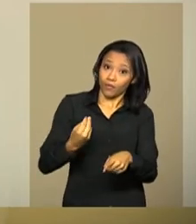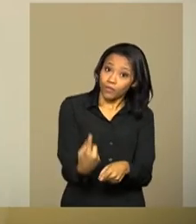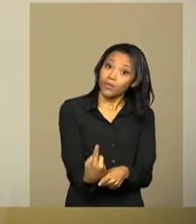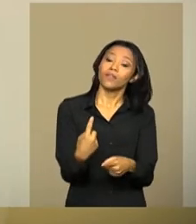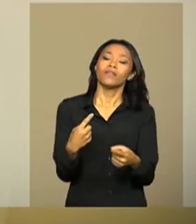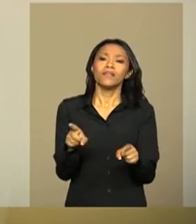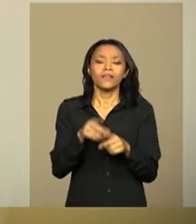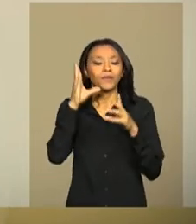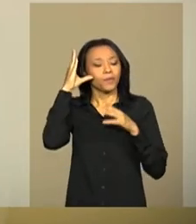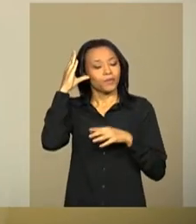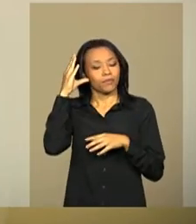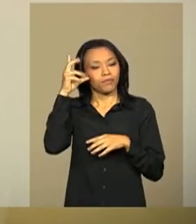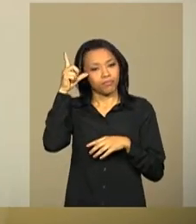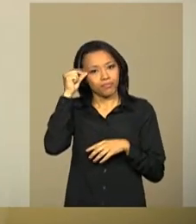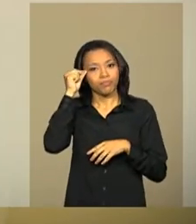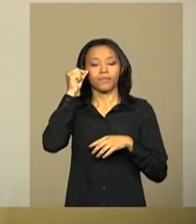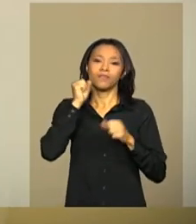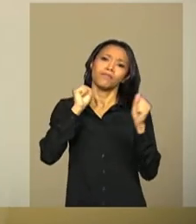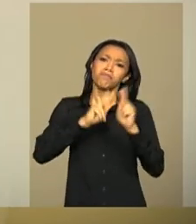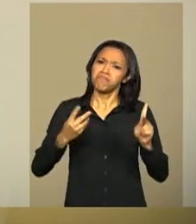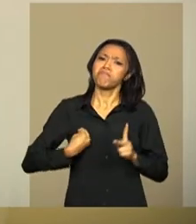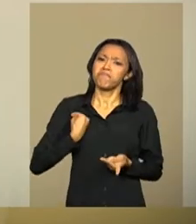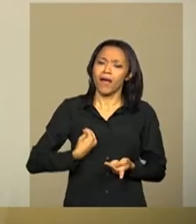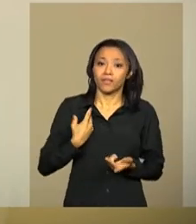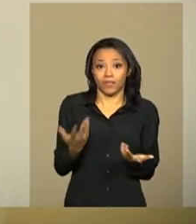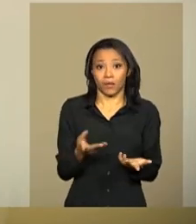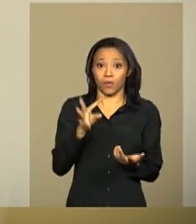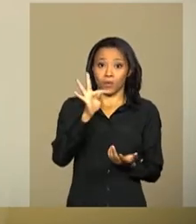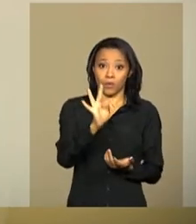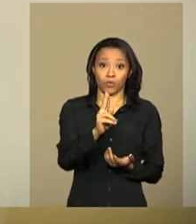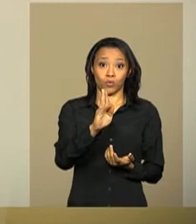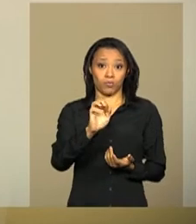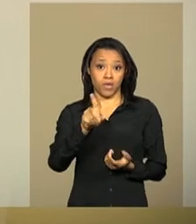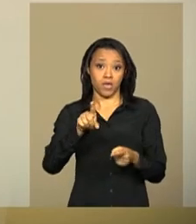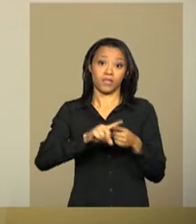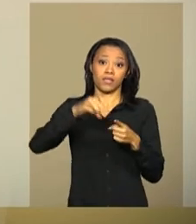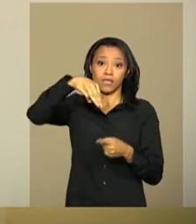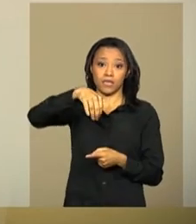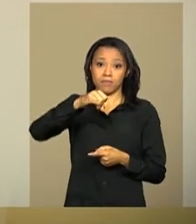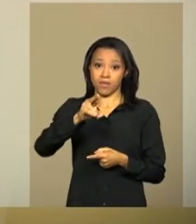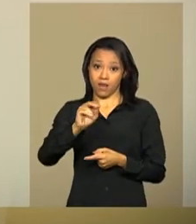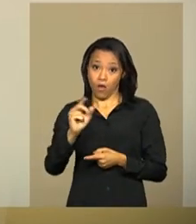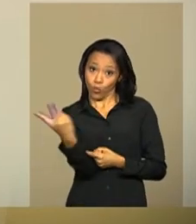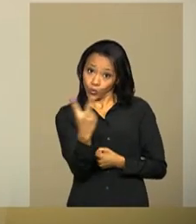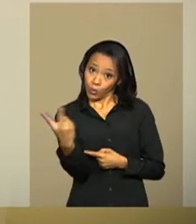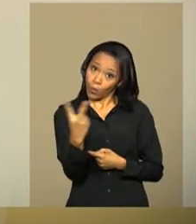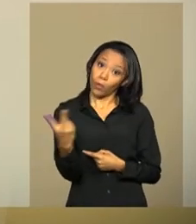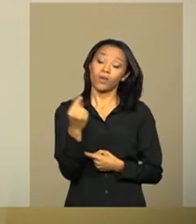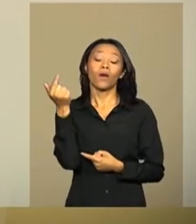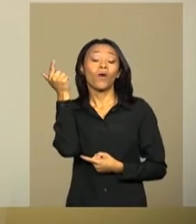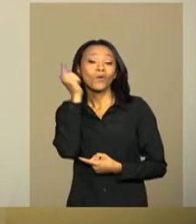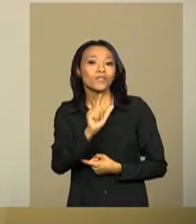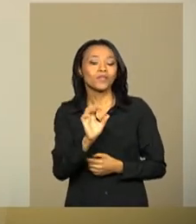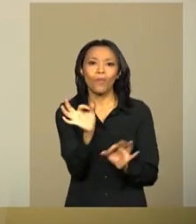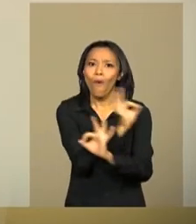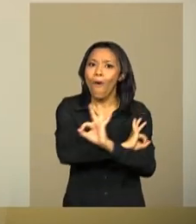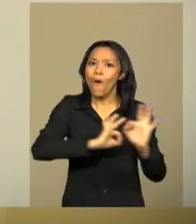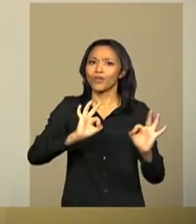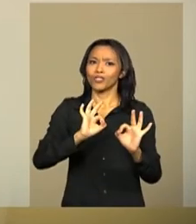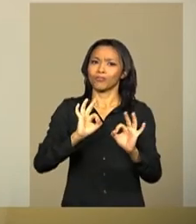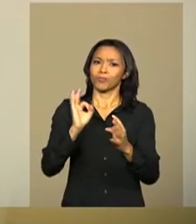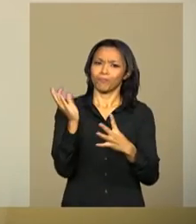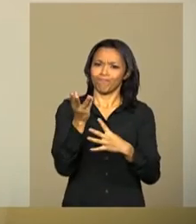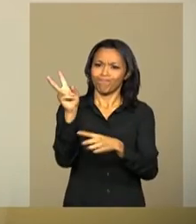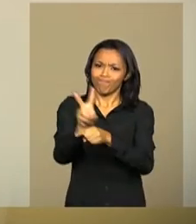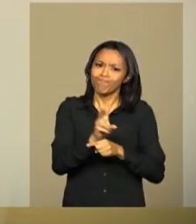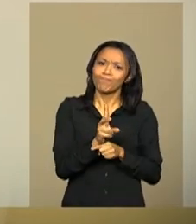conforto e viver a sua vida em paz então o tobias e a Miralva conseguiram um ótimo financiamento para um